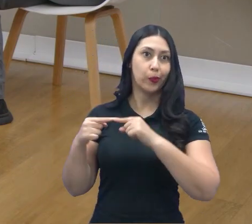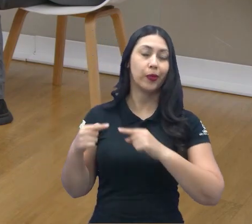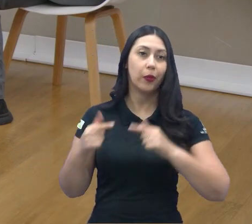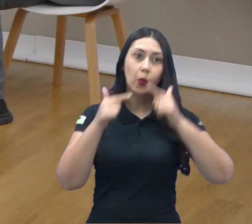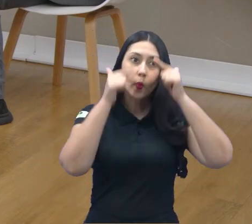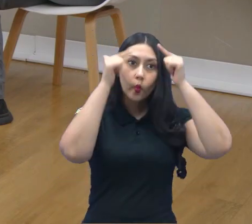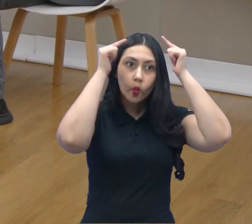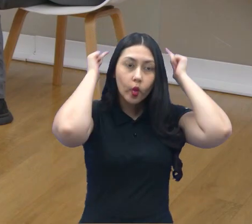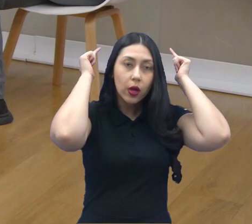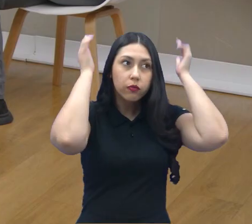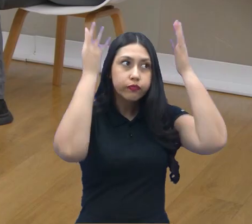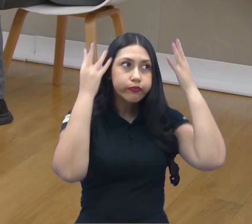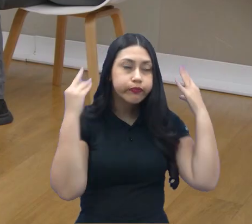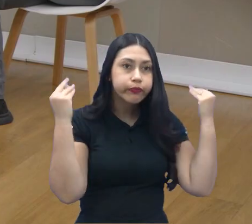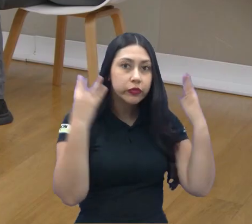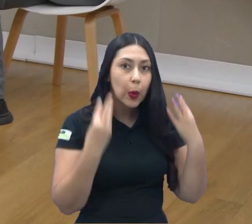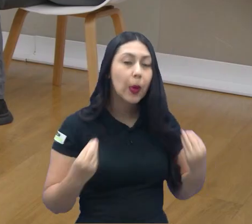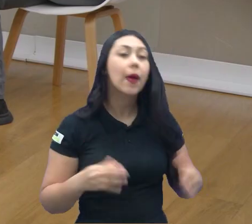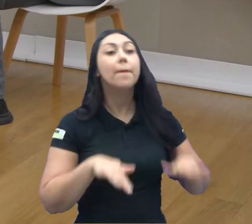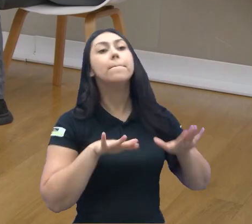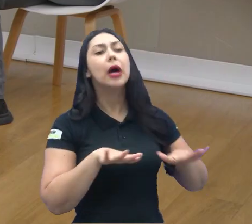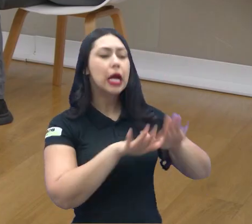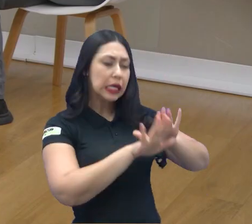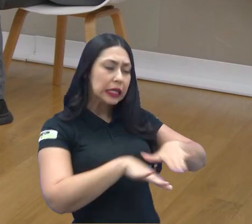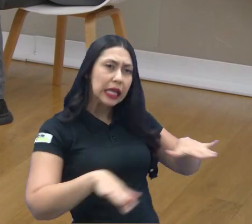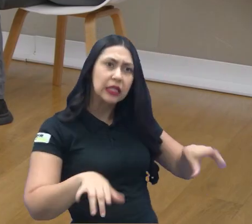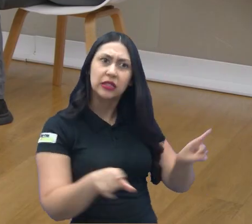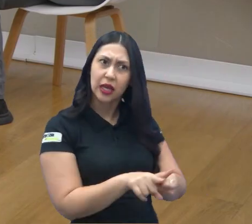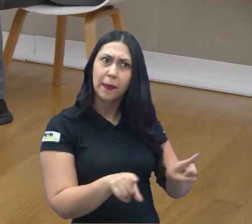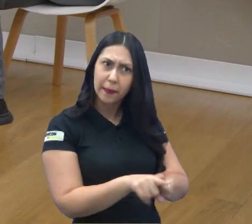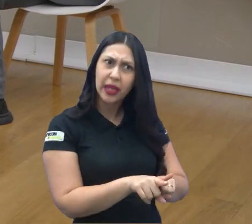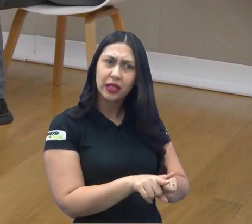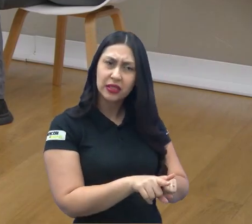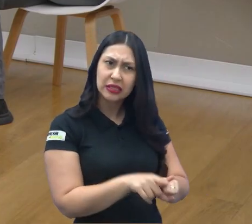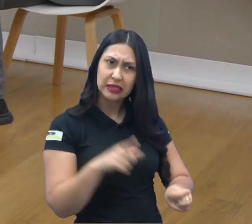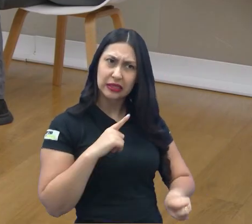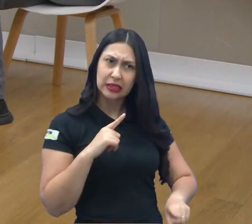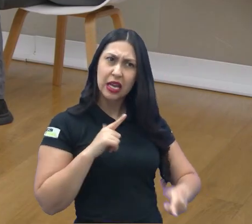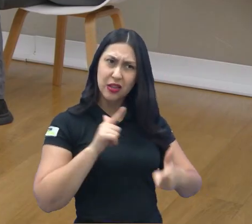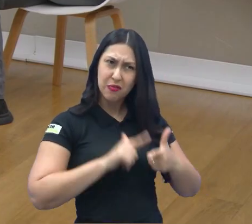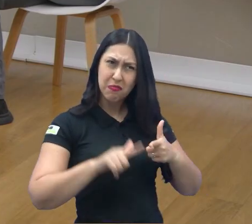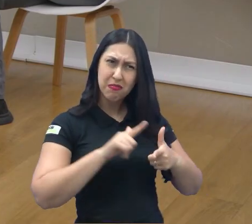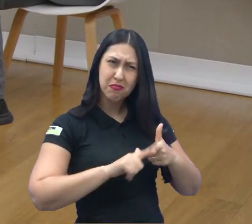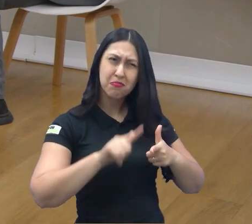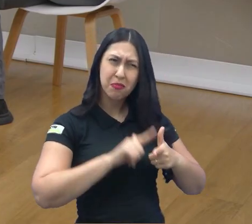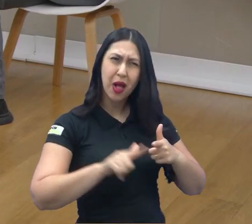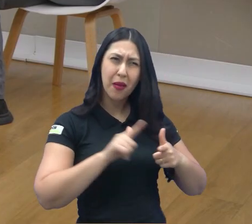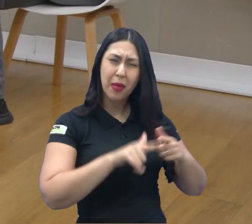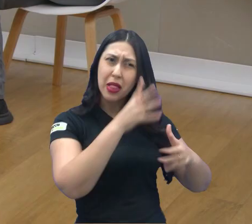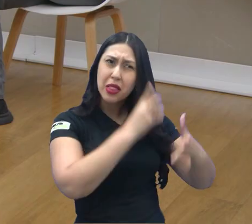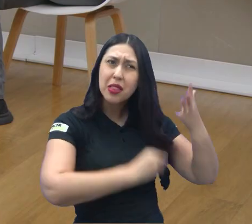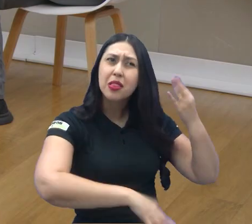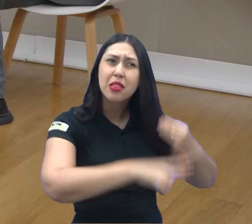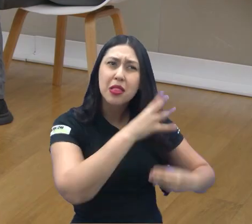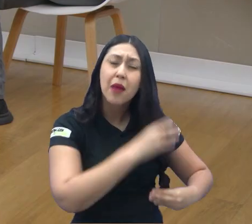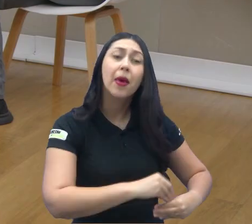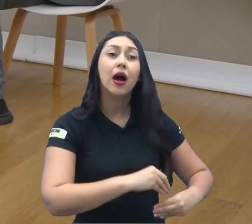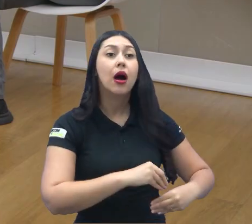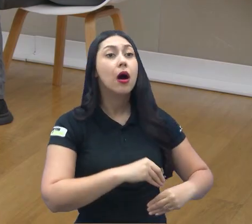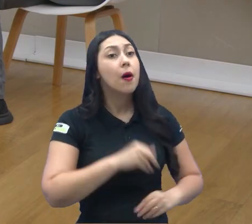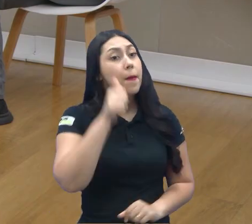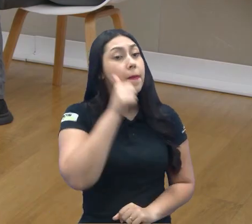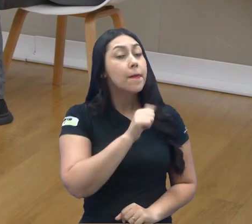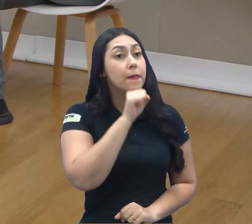com o passar dos anos, mas criança também pode enfrentar alguns problemas sérios relacionados à queda de cabelo. Os pais também podem procurar